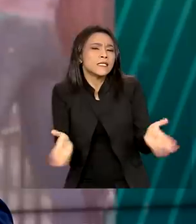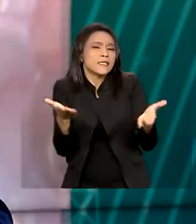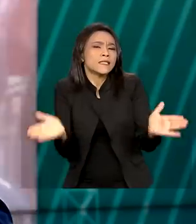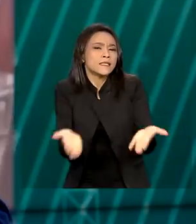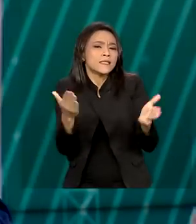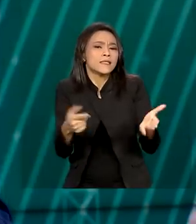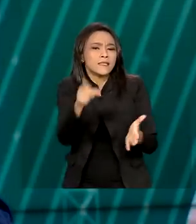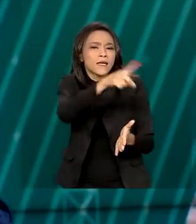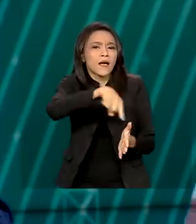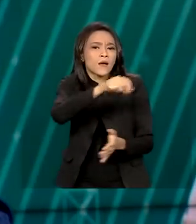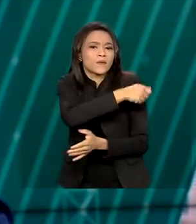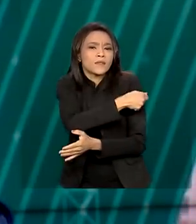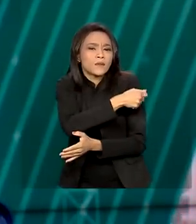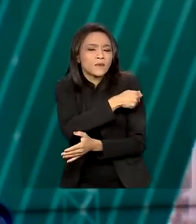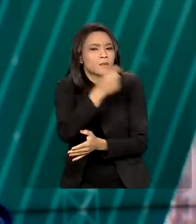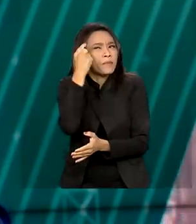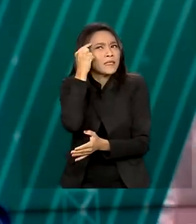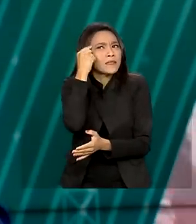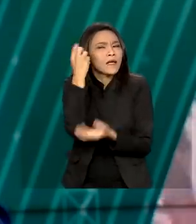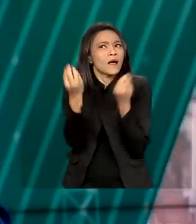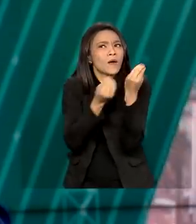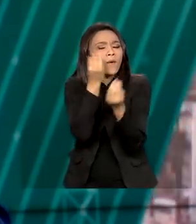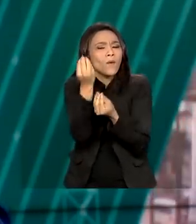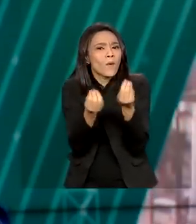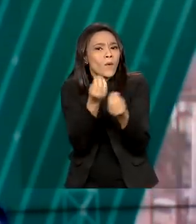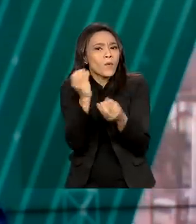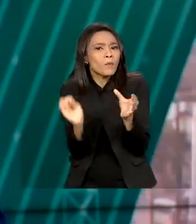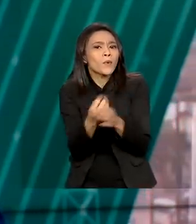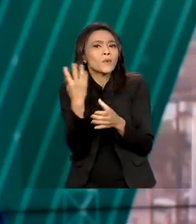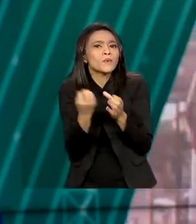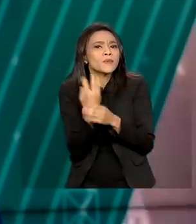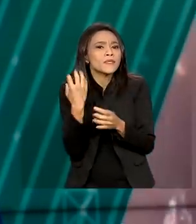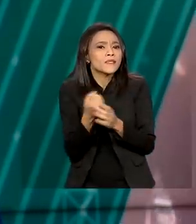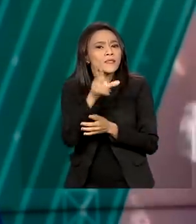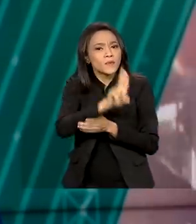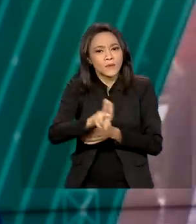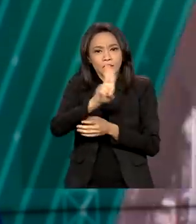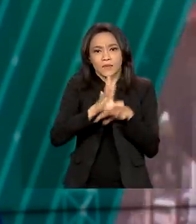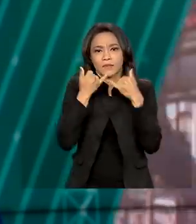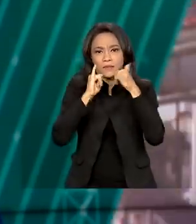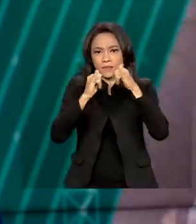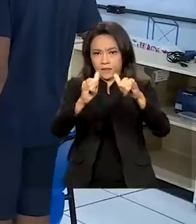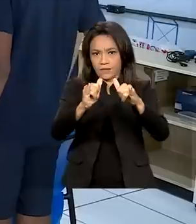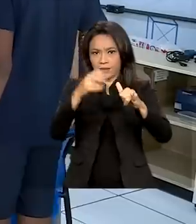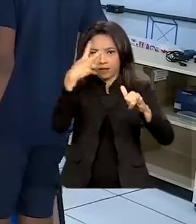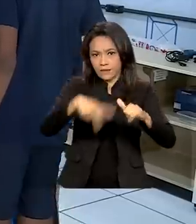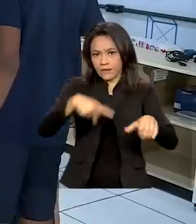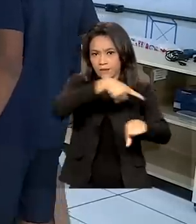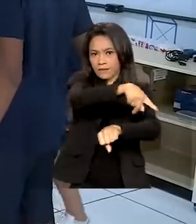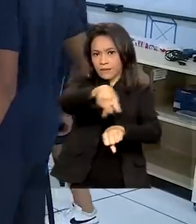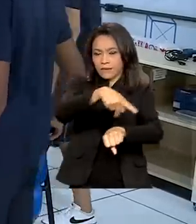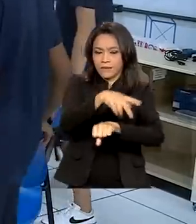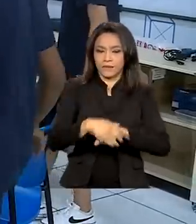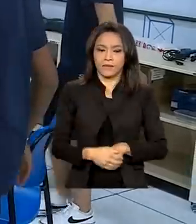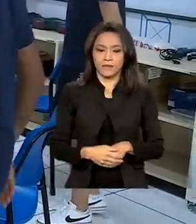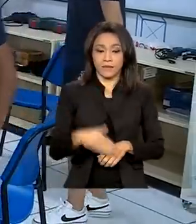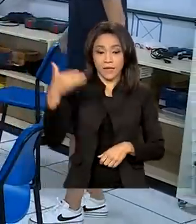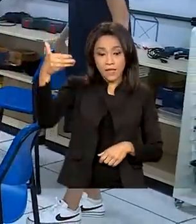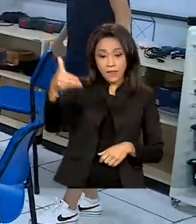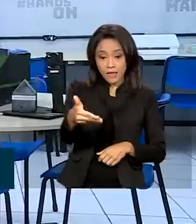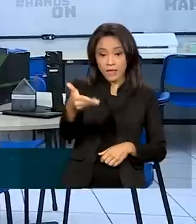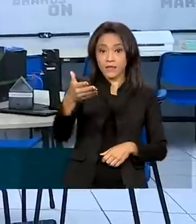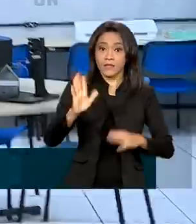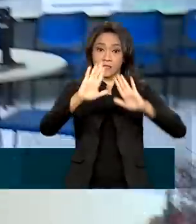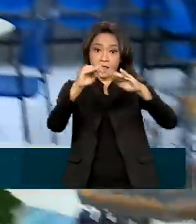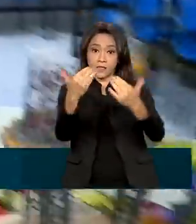estudantes a pensar melhores maneiras de produzir e utilizar energia no país. Nessa escola em